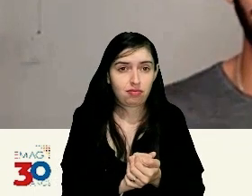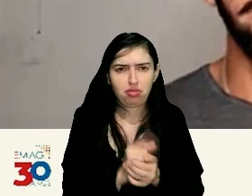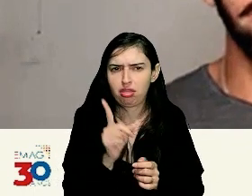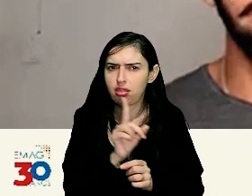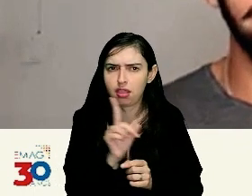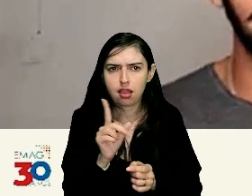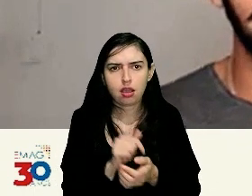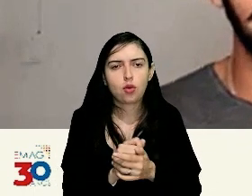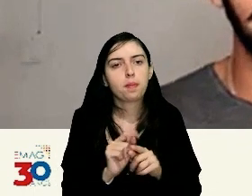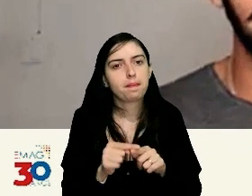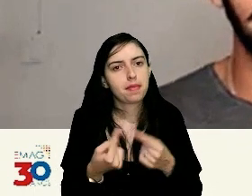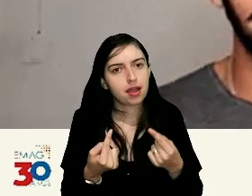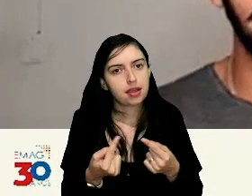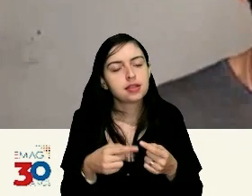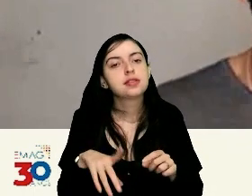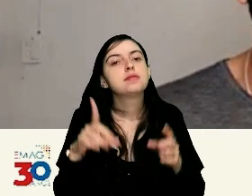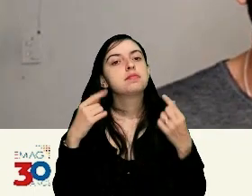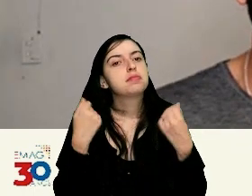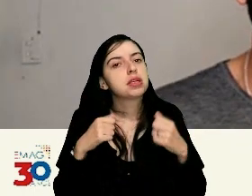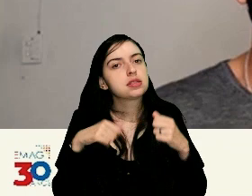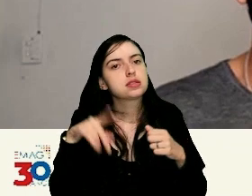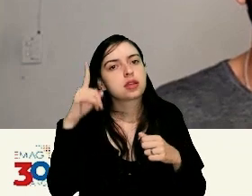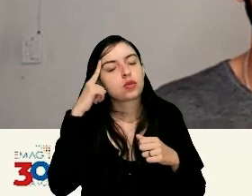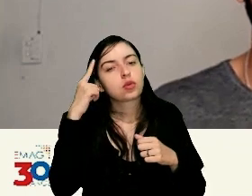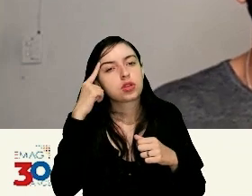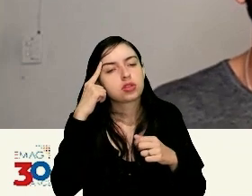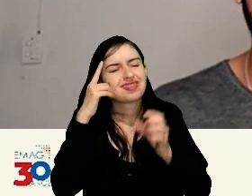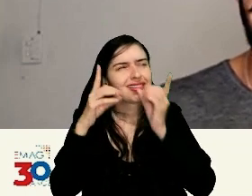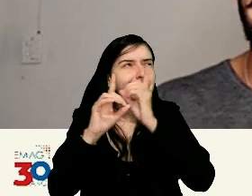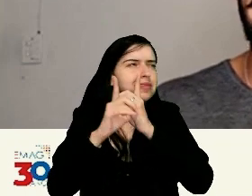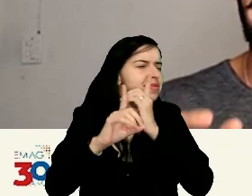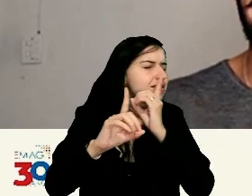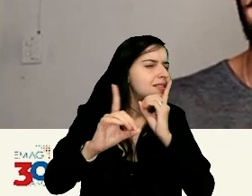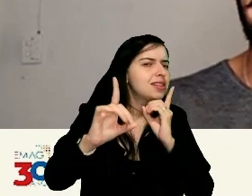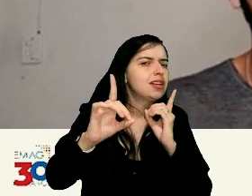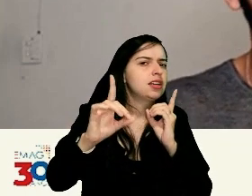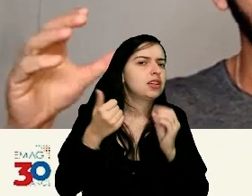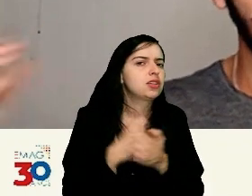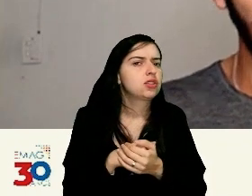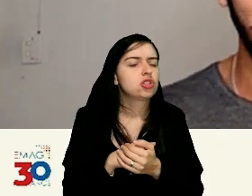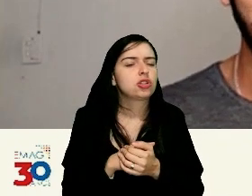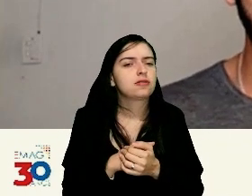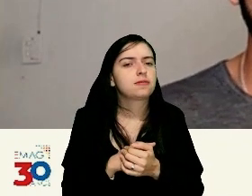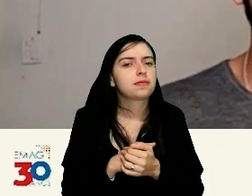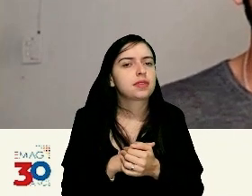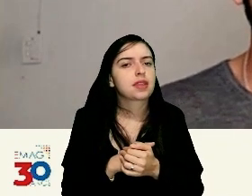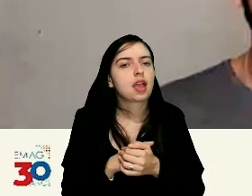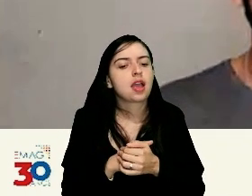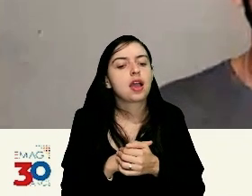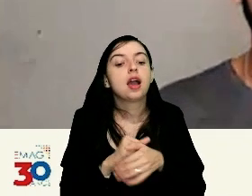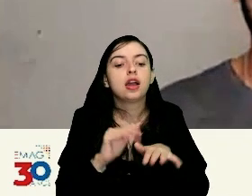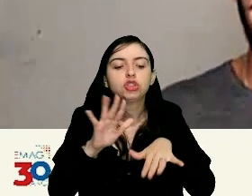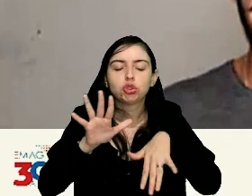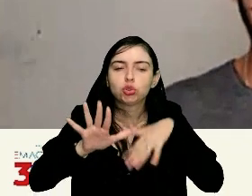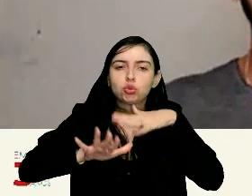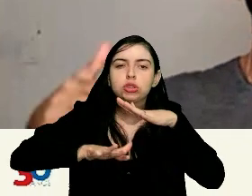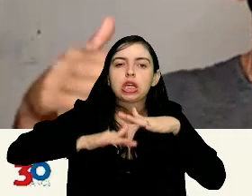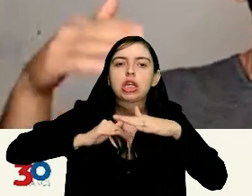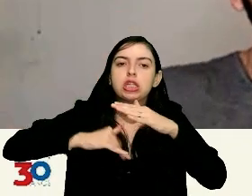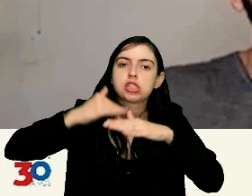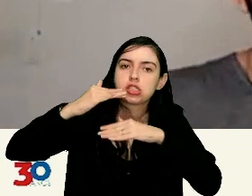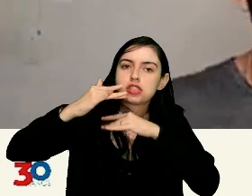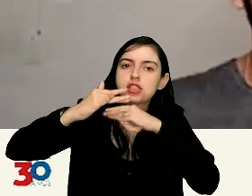tenhamos consciência que a gente está longe, e que a gente está nadando contra a maré, e a